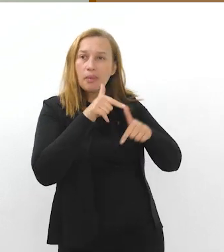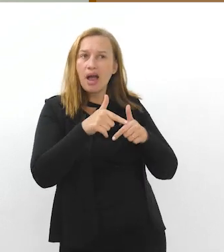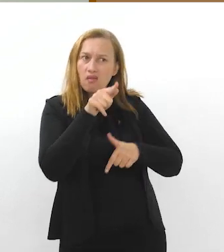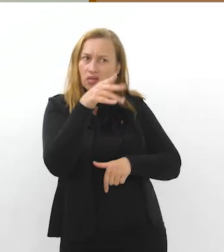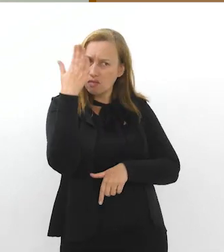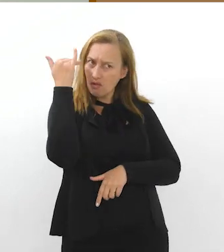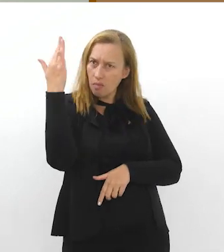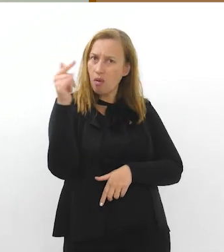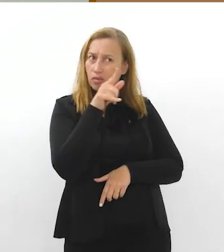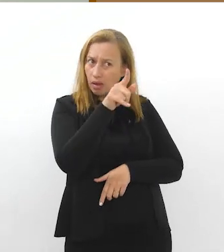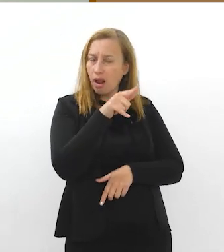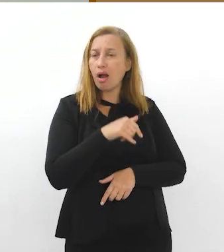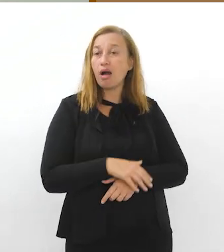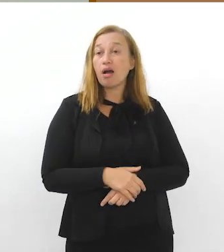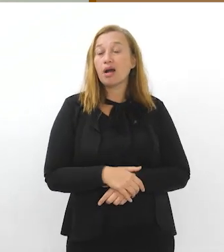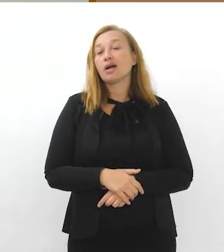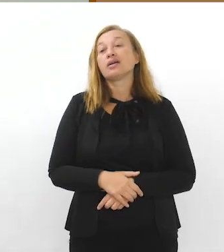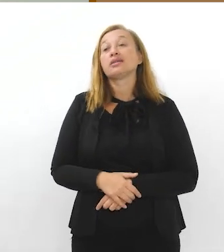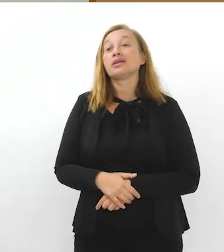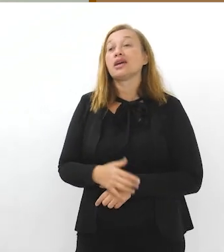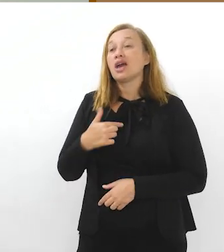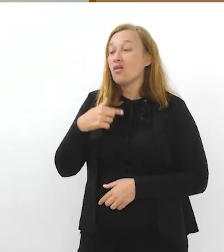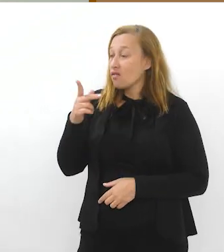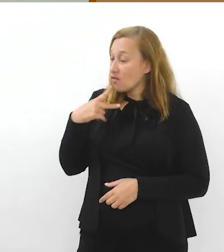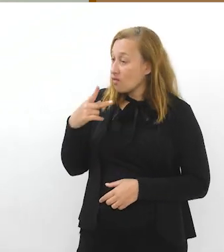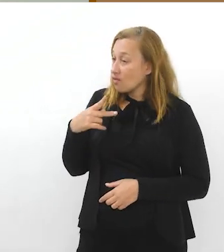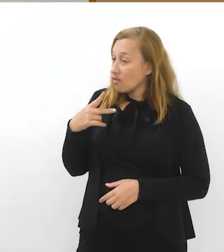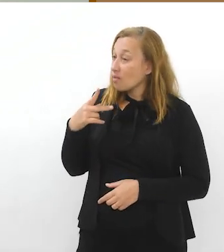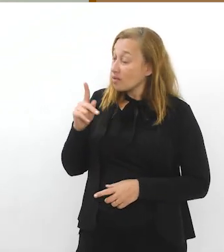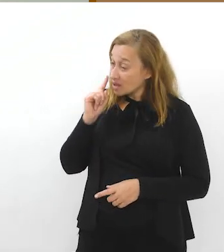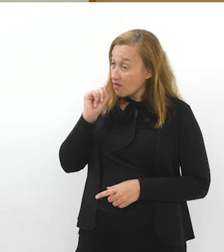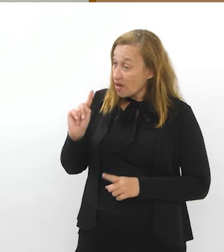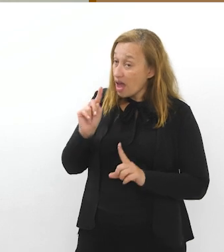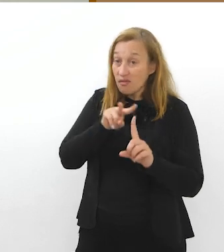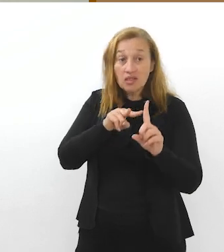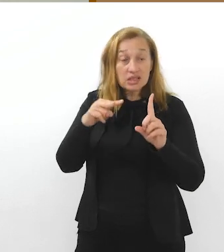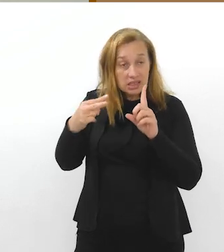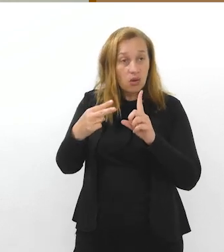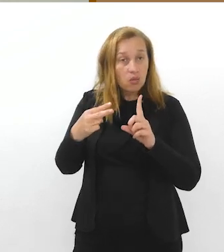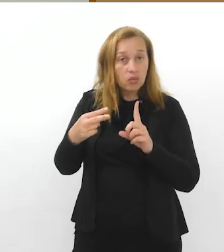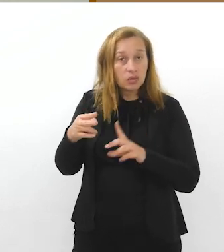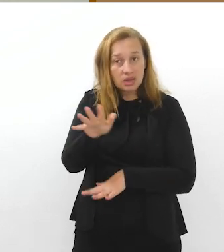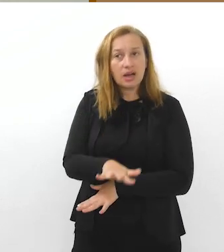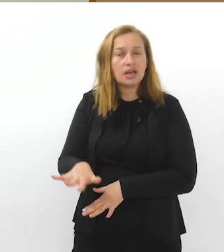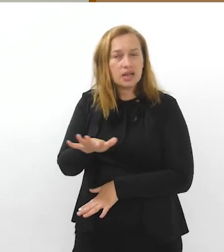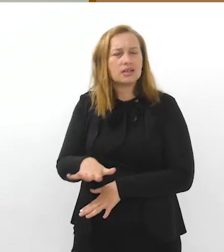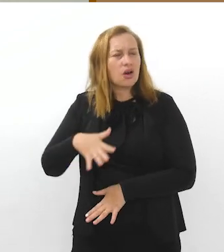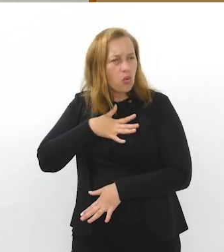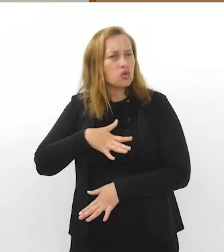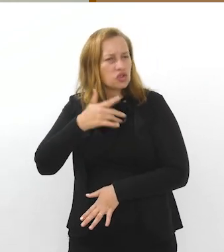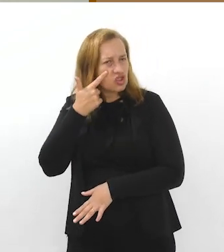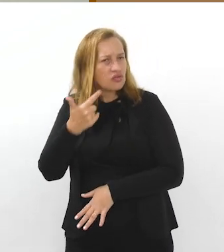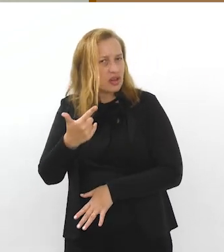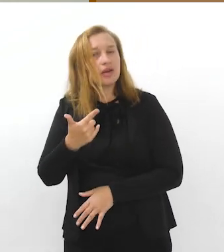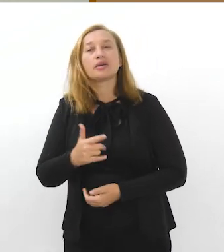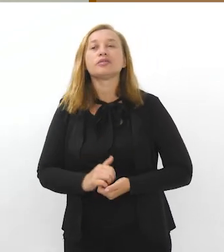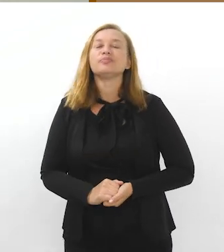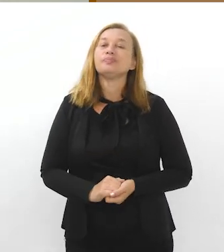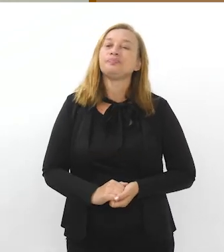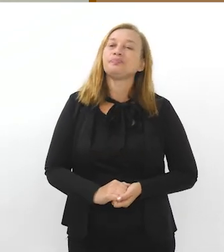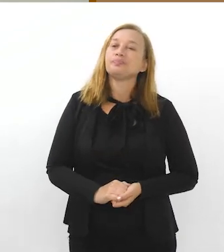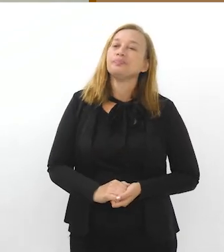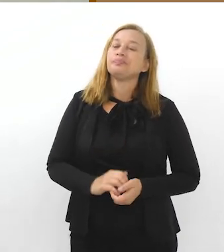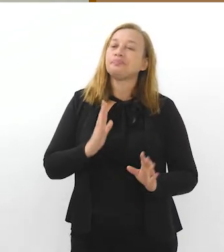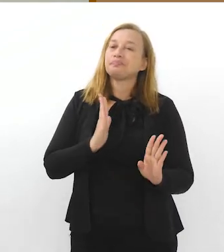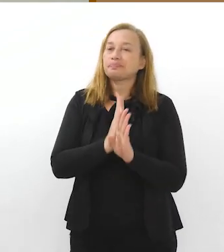Porque ela tem que ir lá para o circo, ela vai fazer muito sucesso, porque ele tinha acabado de sair do circo. Eu falei, é a visão da